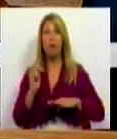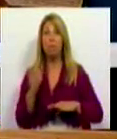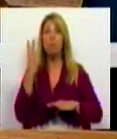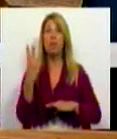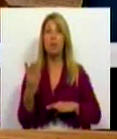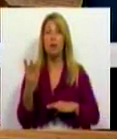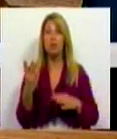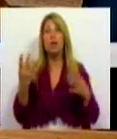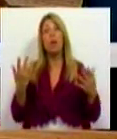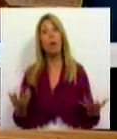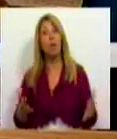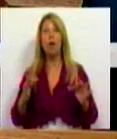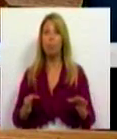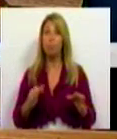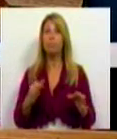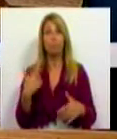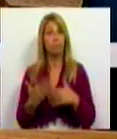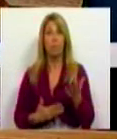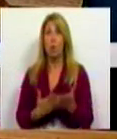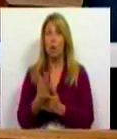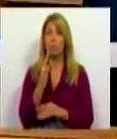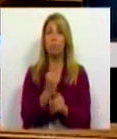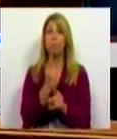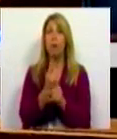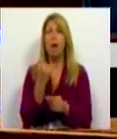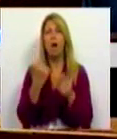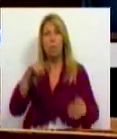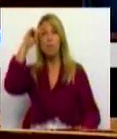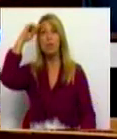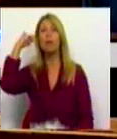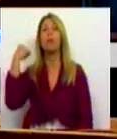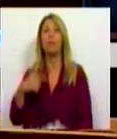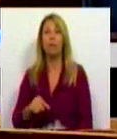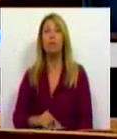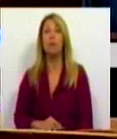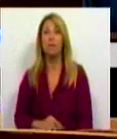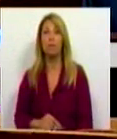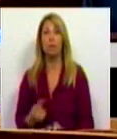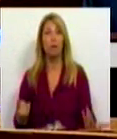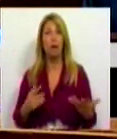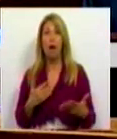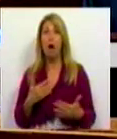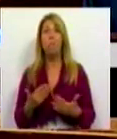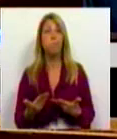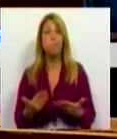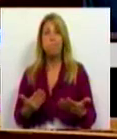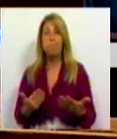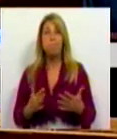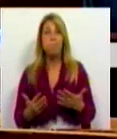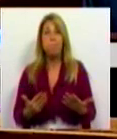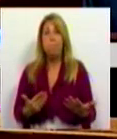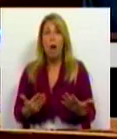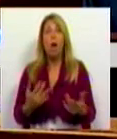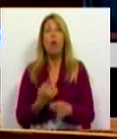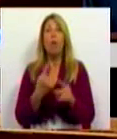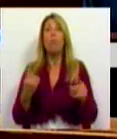e agora, efetivamente, continuamos aqui com algumas dificuldades e num impasse, porque nem a divisão